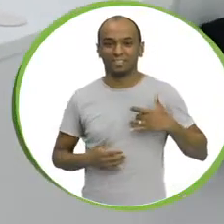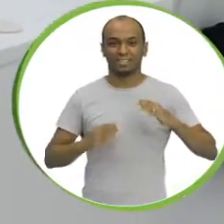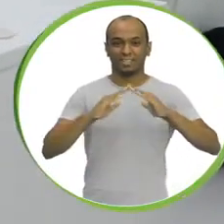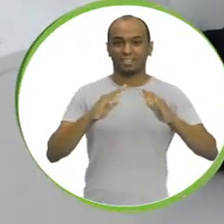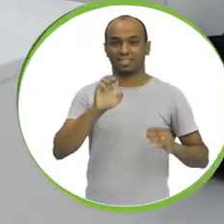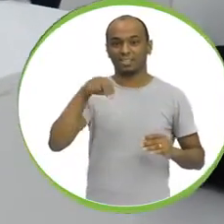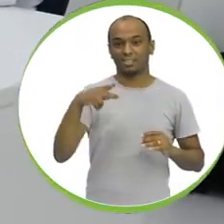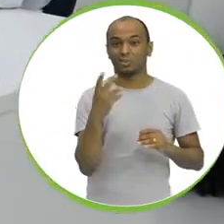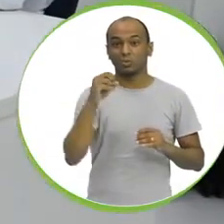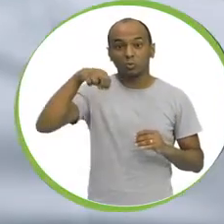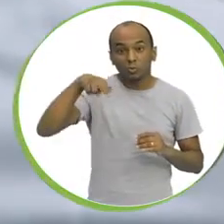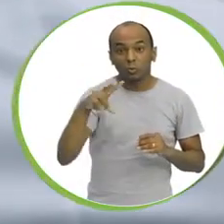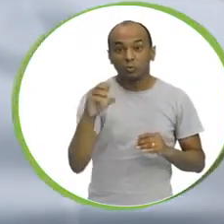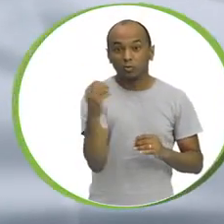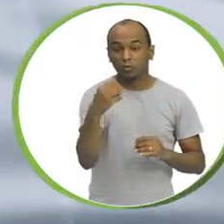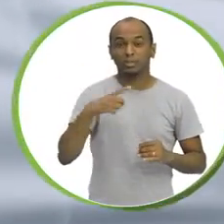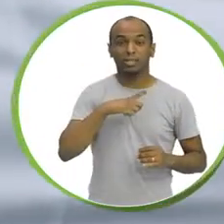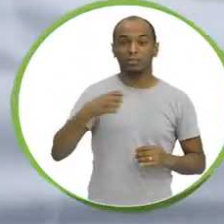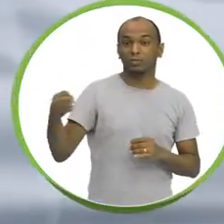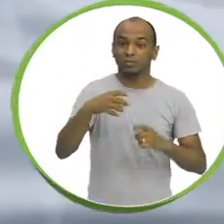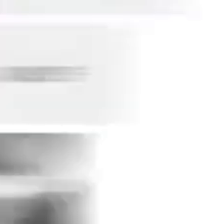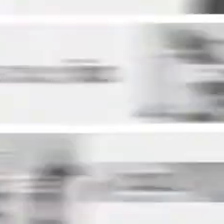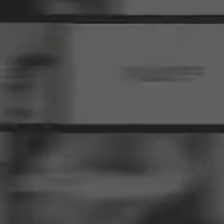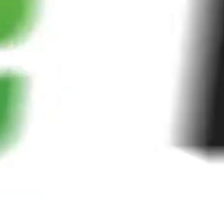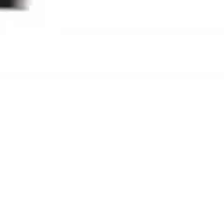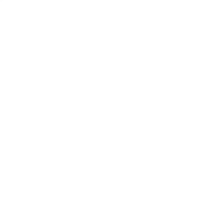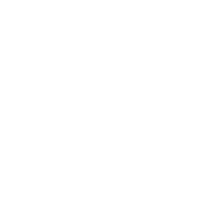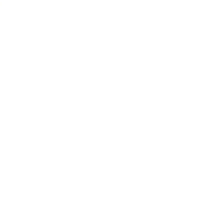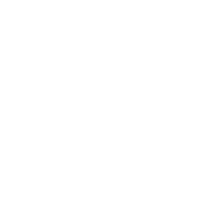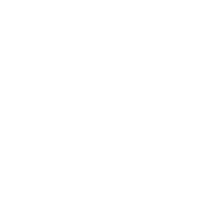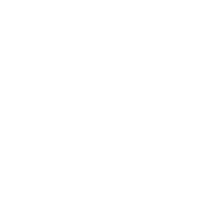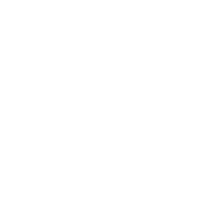Saúde, Policlínica do Engenho Novo passa a contar com geriatra.